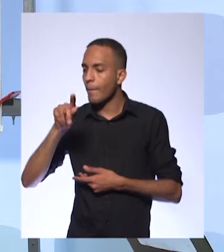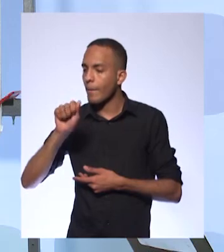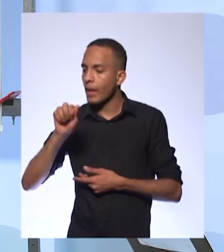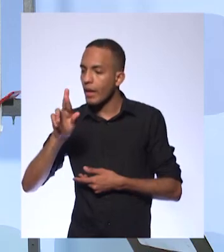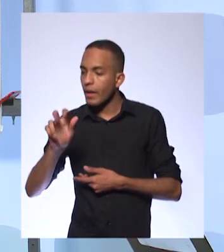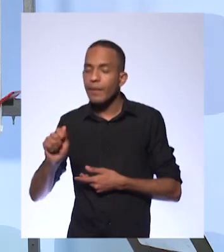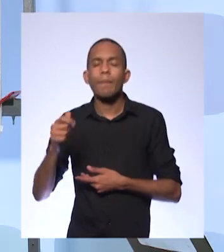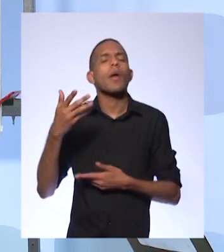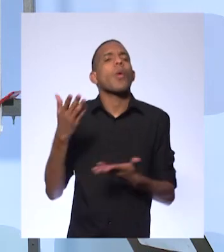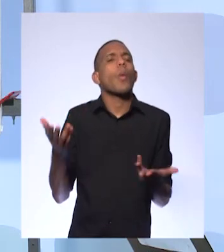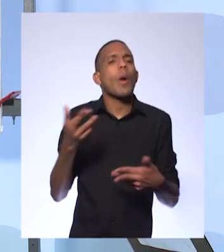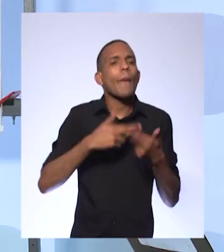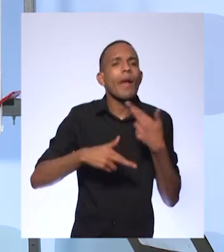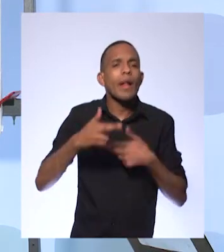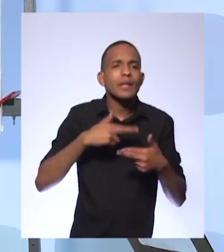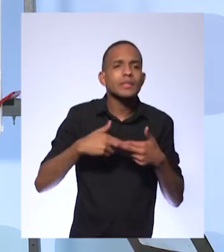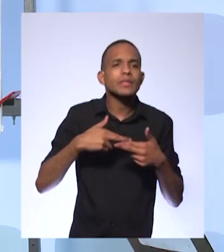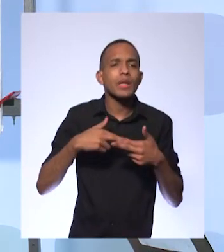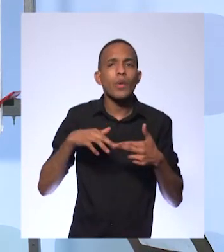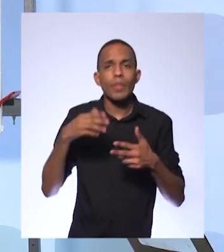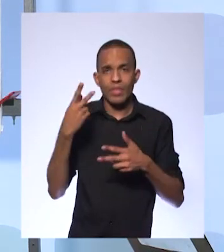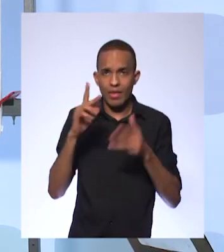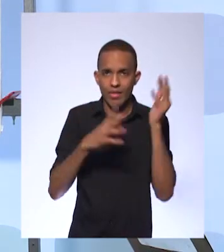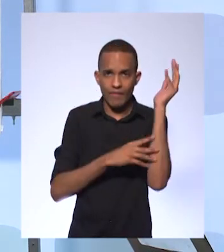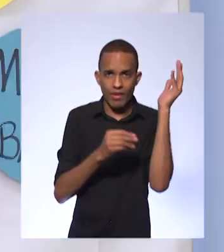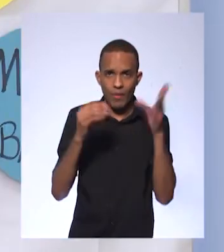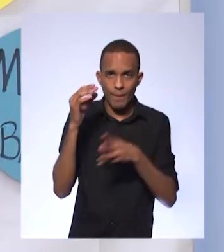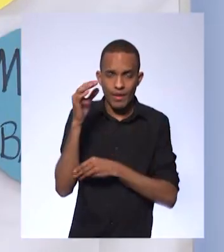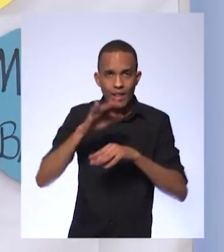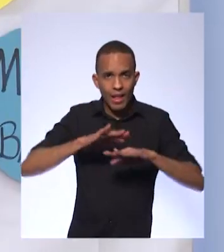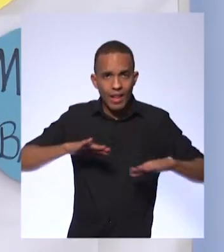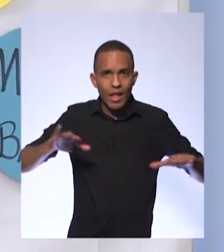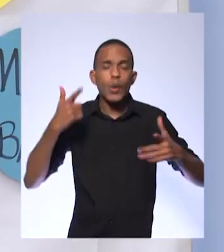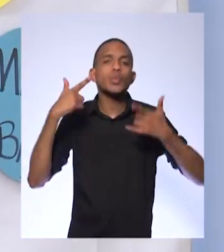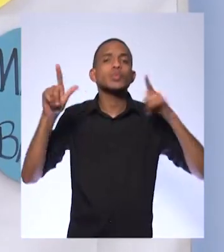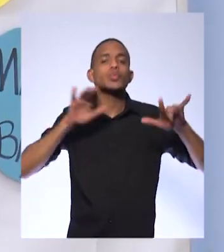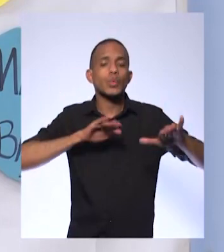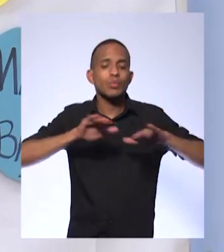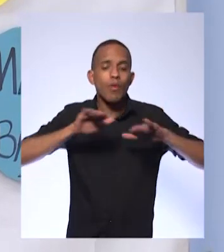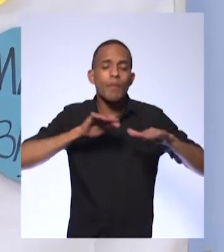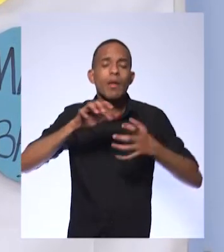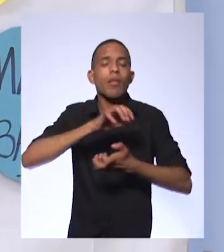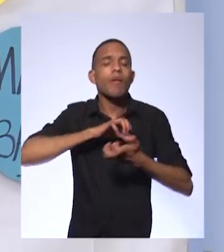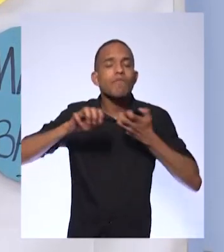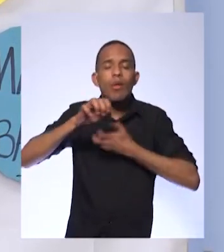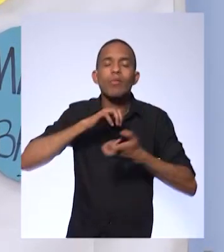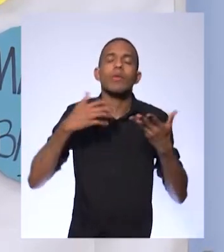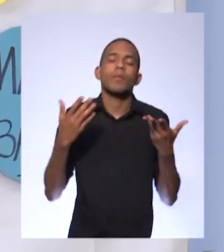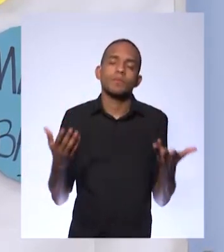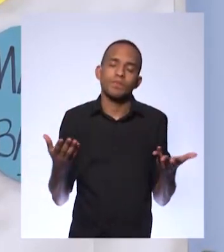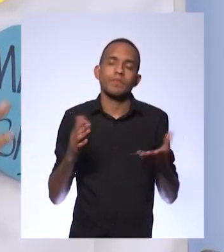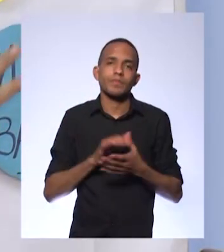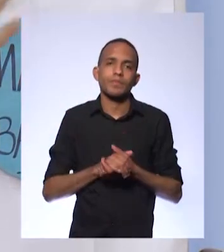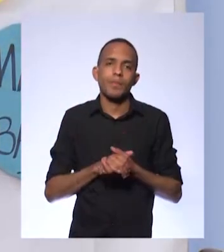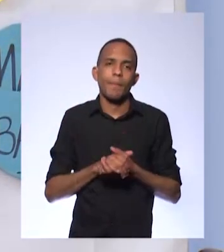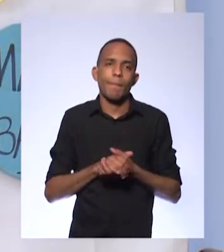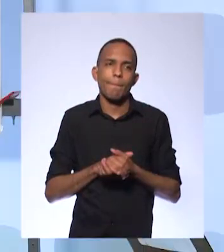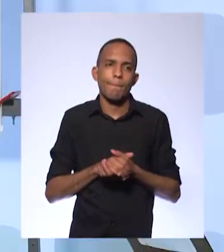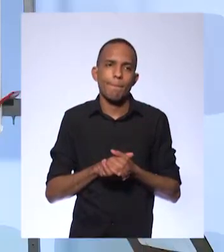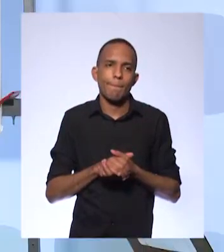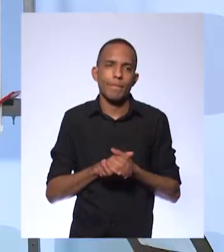qual a relação da Farroupilha, né, da Revolta Farroupilha aqui, com esses movimentos